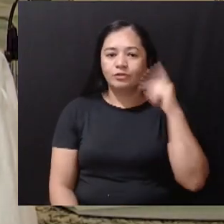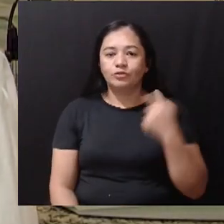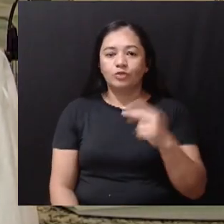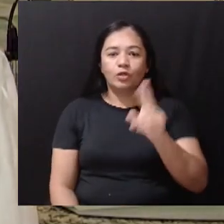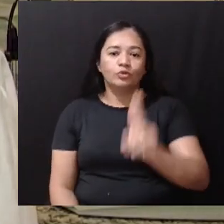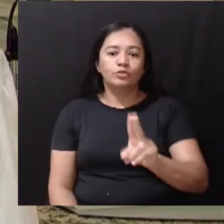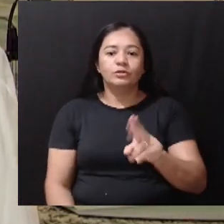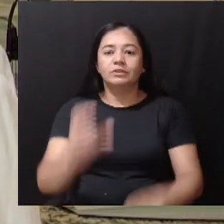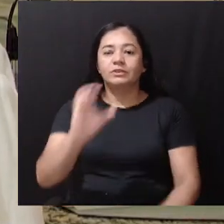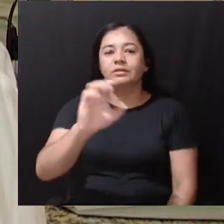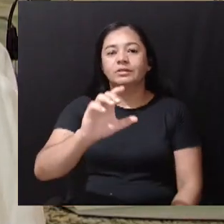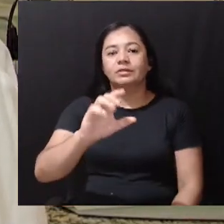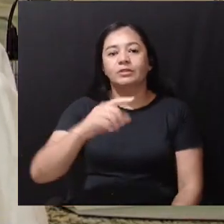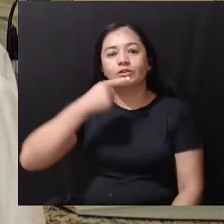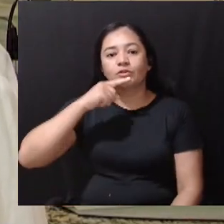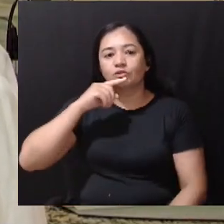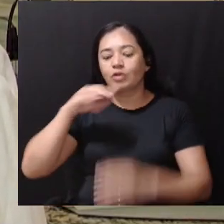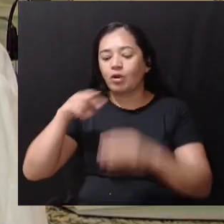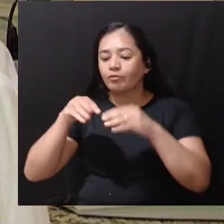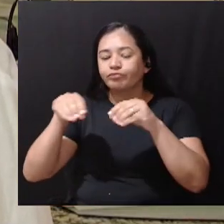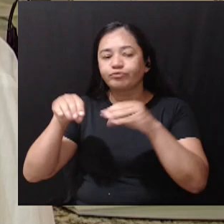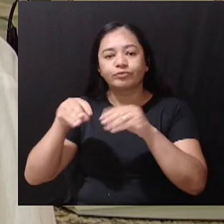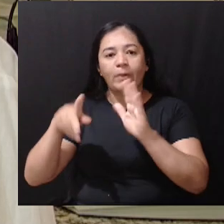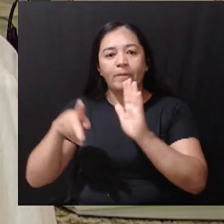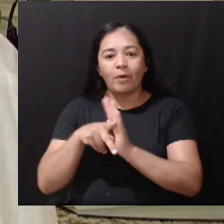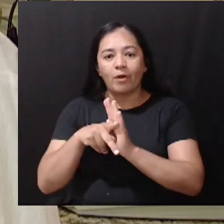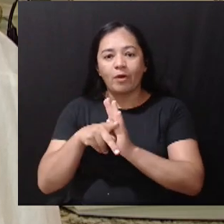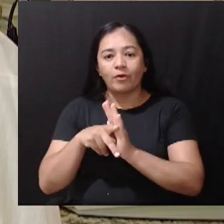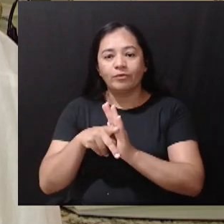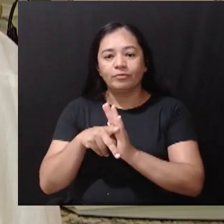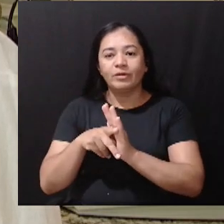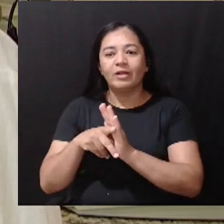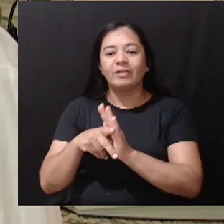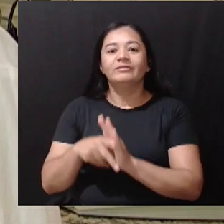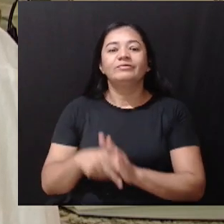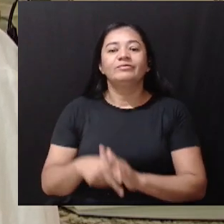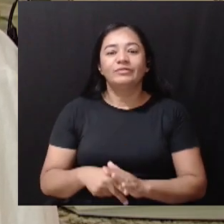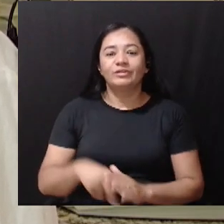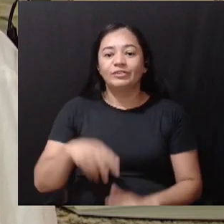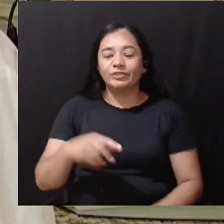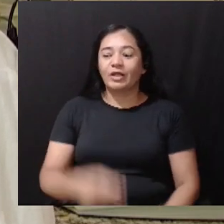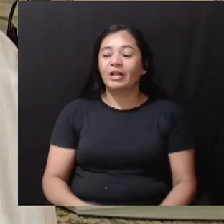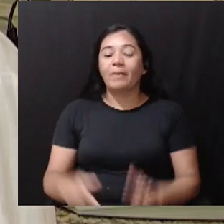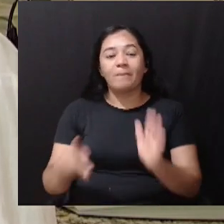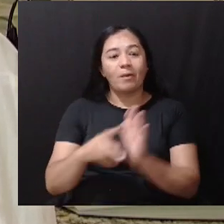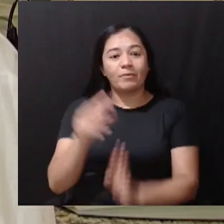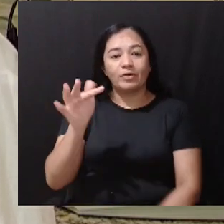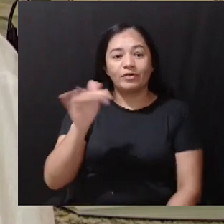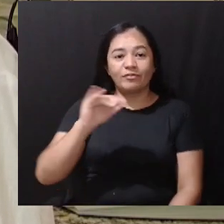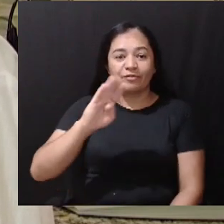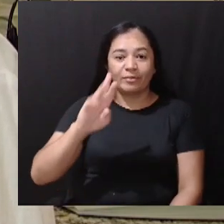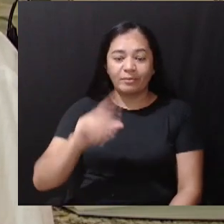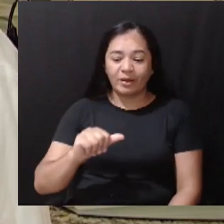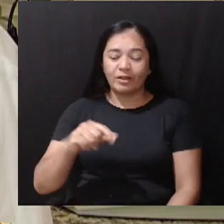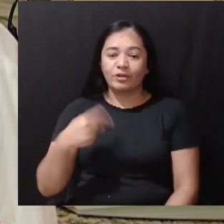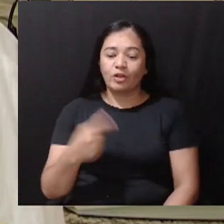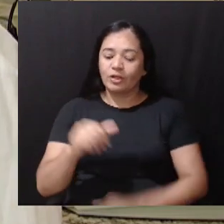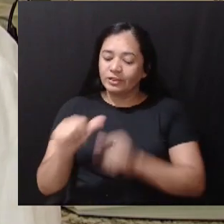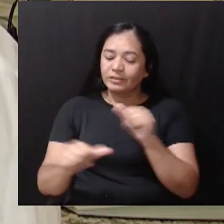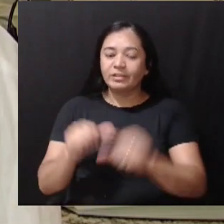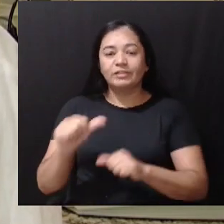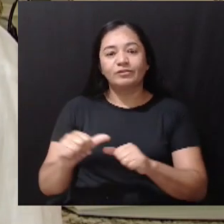bagaço de cana-de-açúcar, então a matéria-prima é o bagaço de cana-de-açúcar, material fibroso, e a gente transformou essas fibras de bagaço